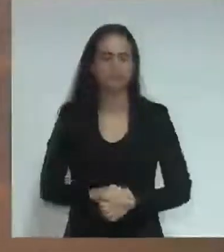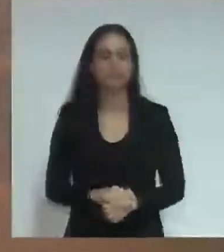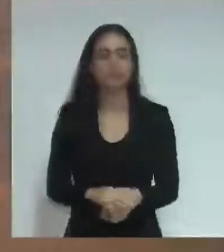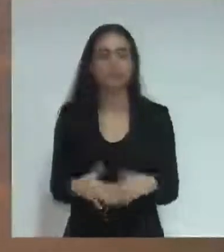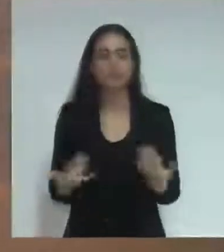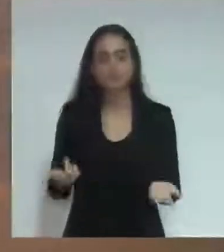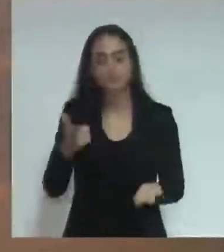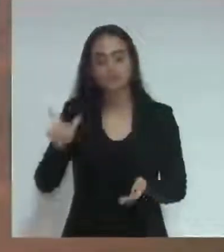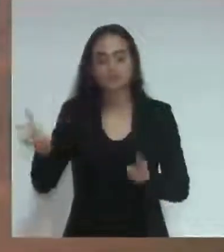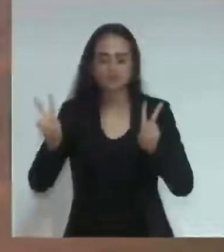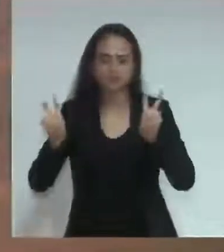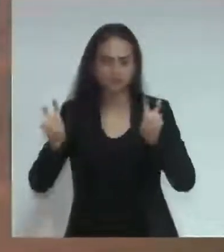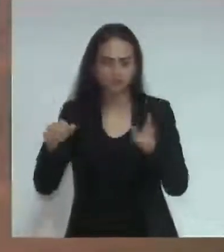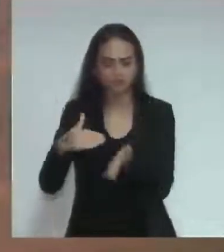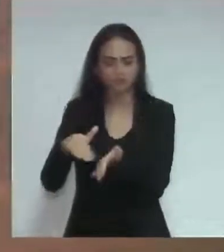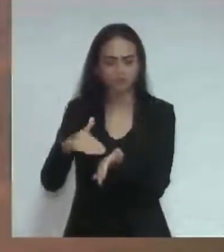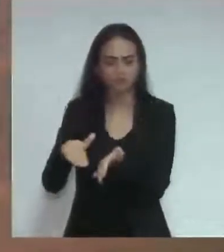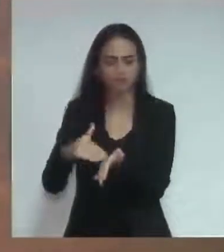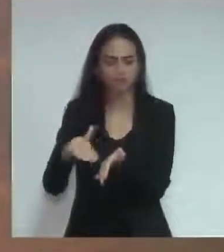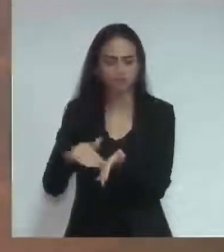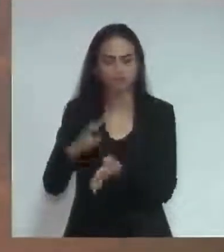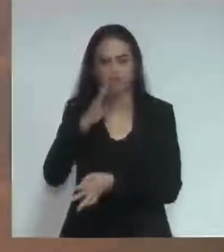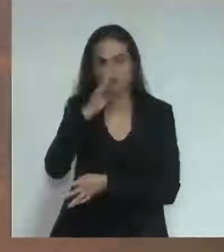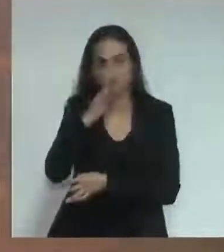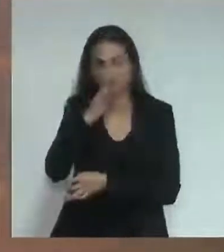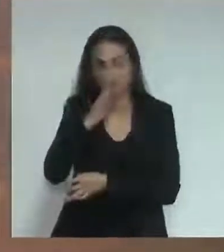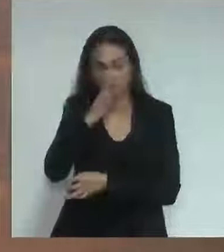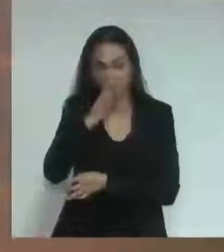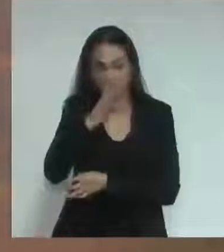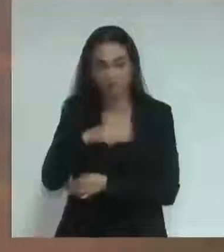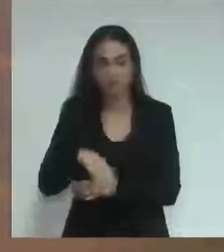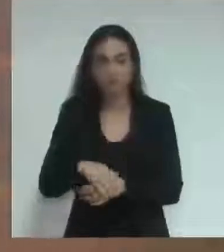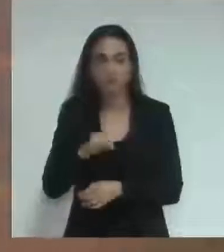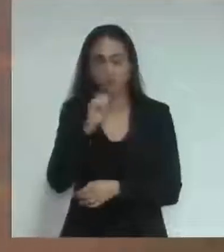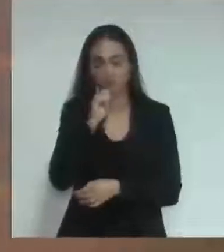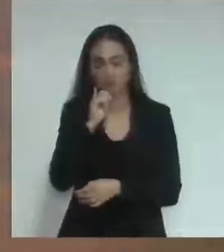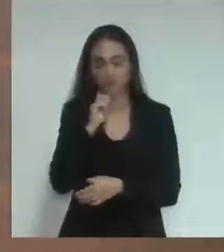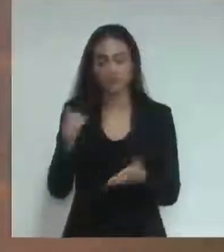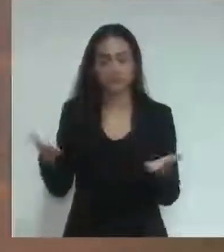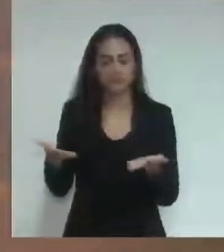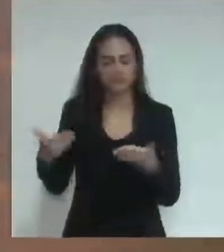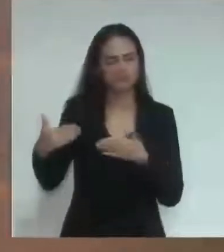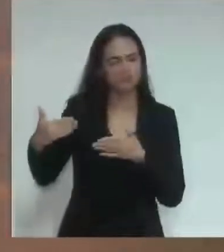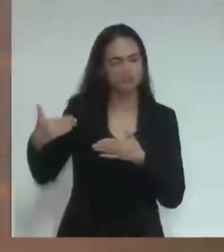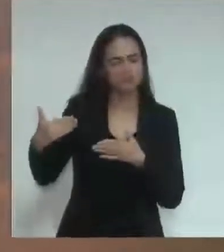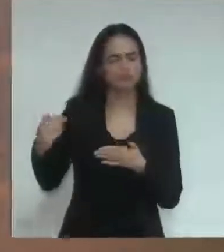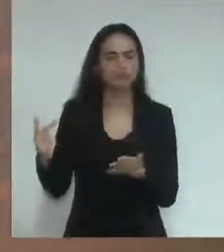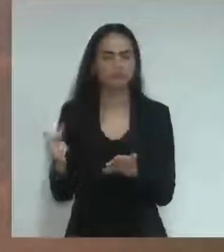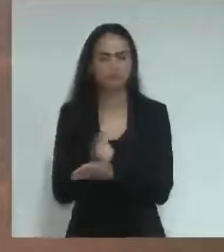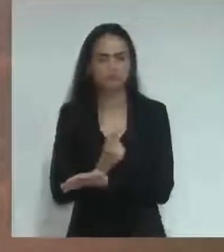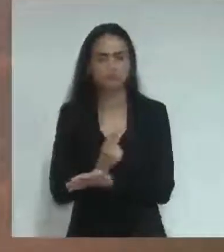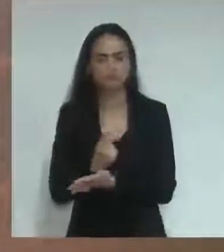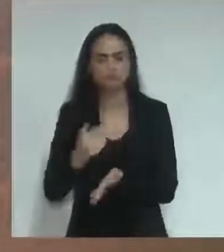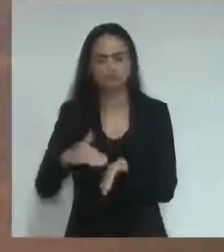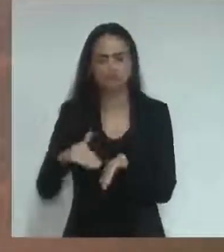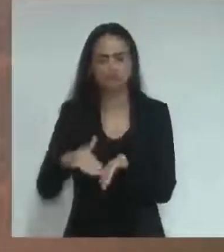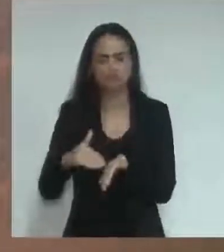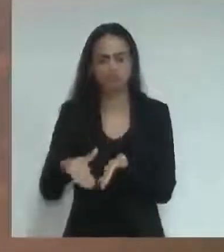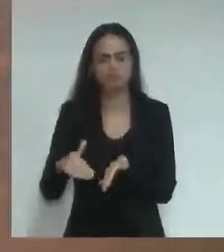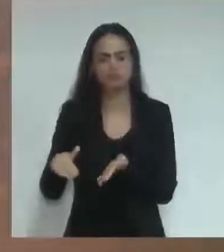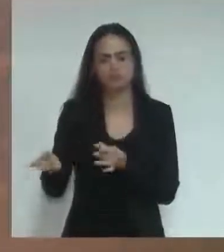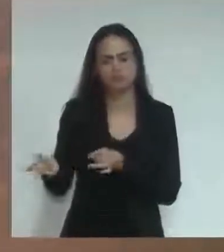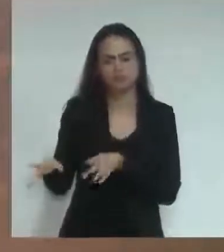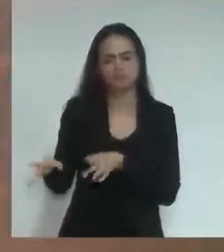interfere nas questões que não deve, o secretário agora que foi anunciado uma saída, né, uma saída honrosa,